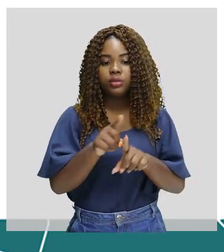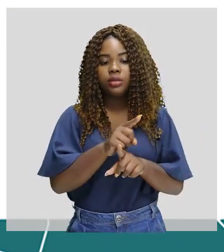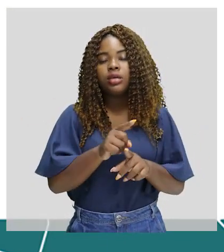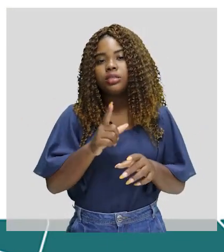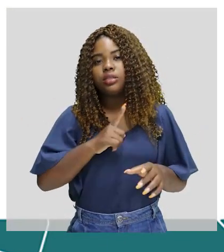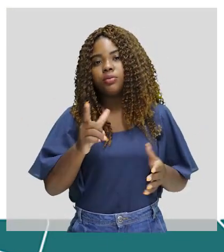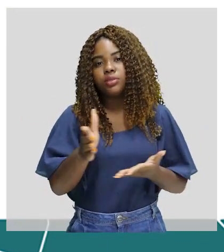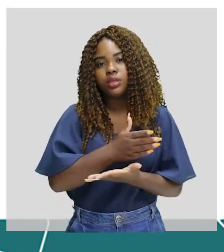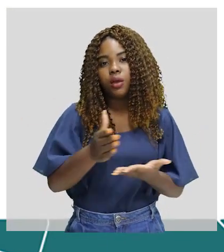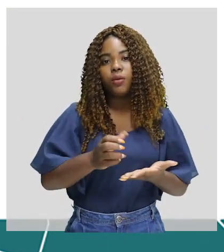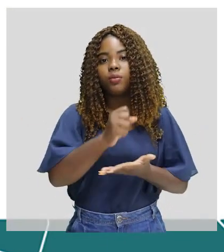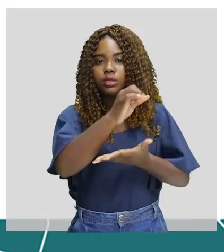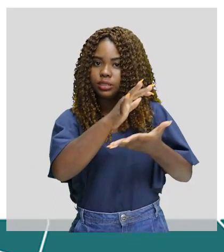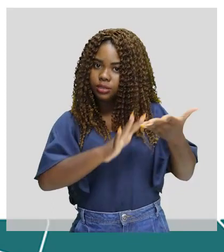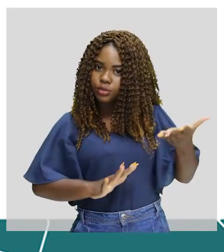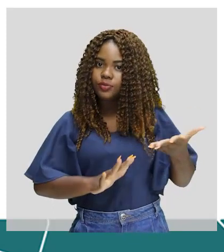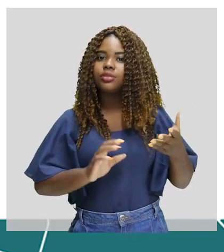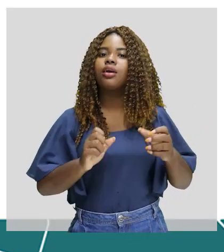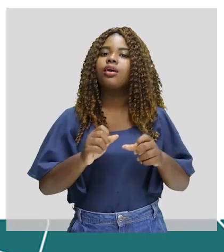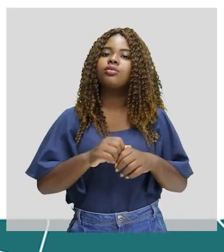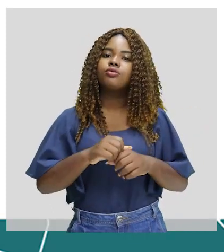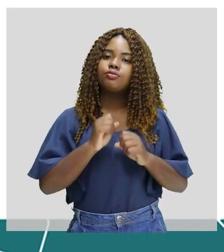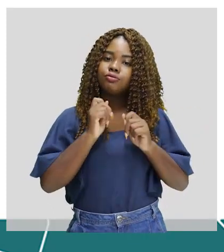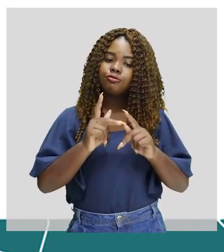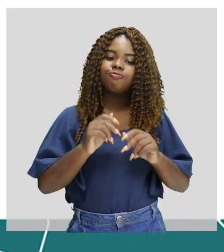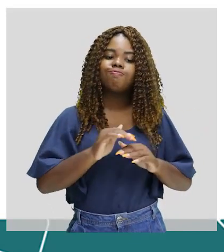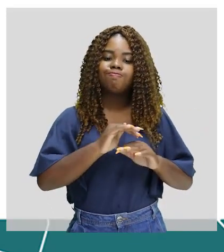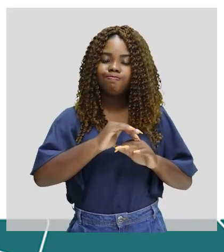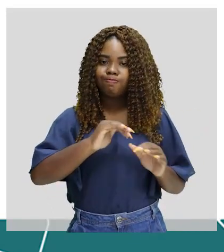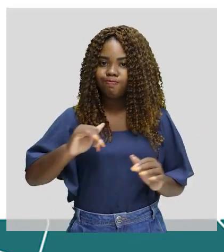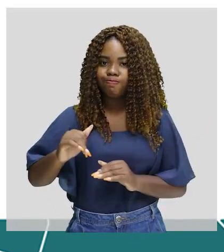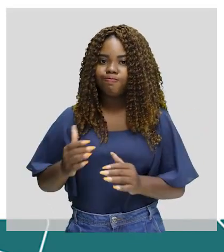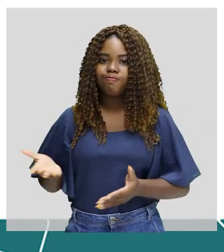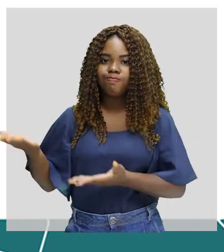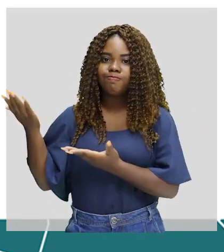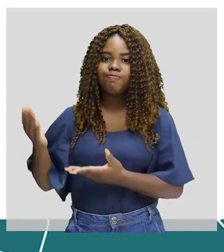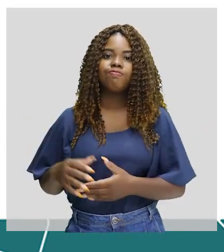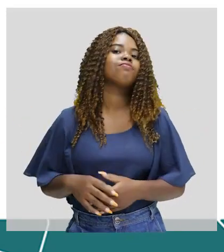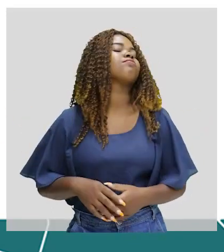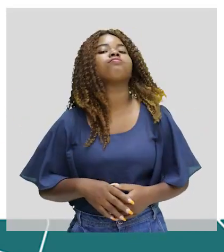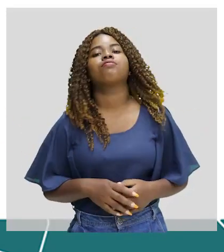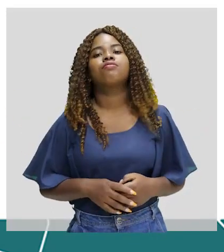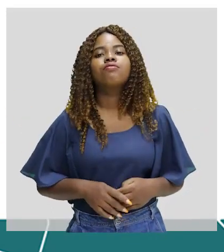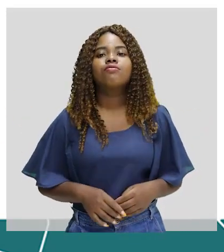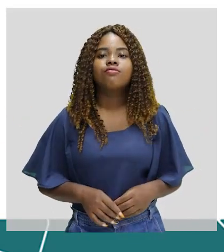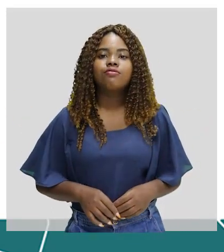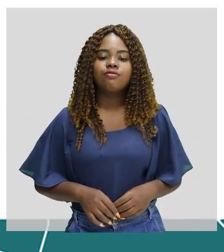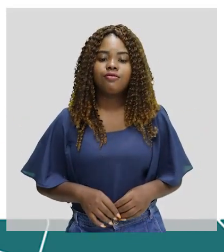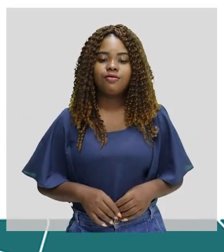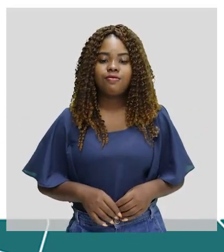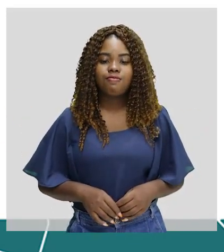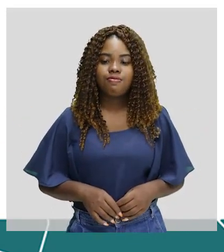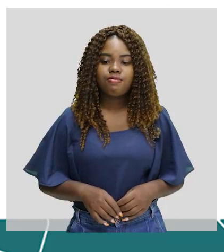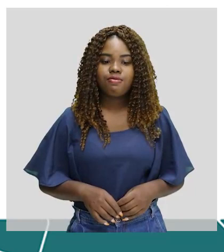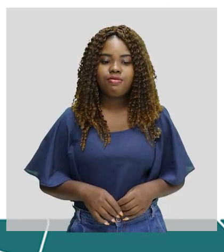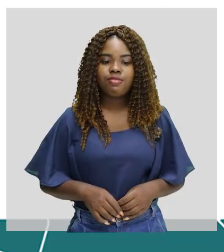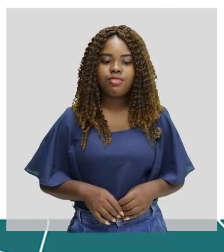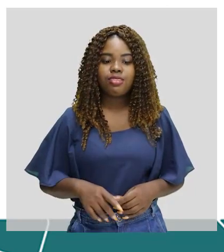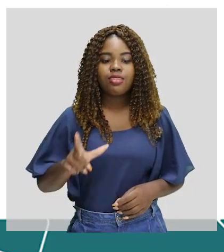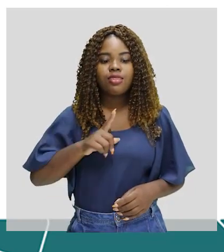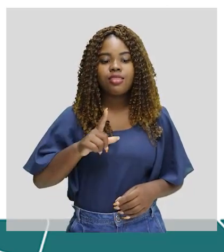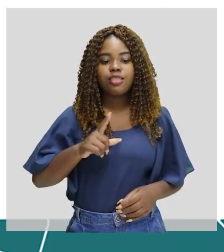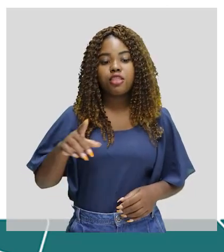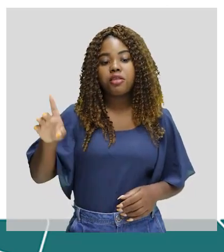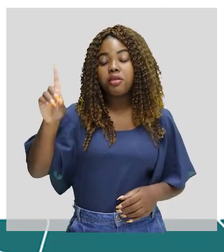na tela. Quais as espécies que podem ser consideradas bases, segundo o conceito de Bronsted e Lowry?